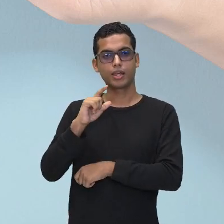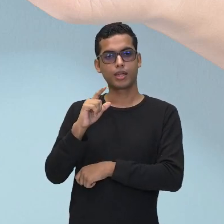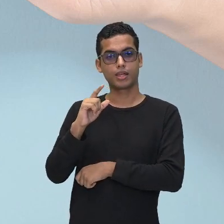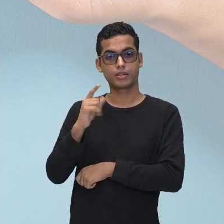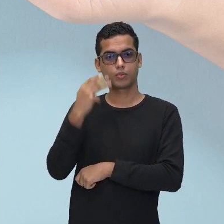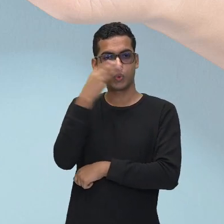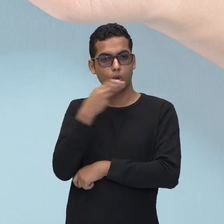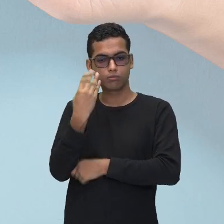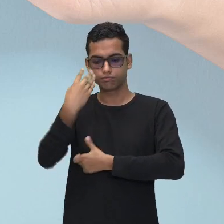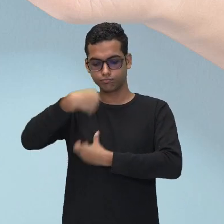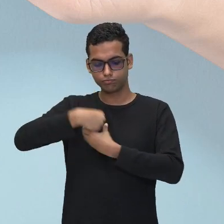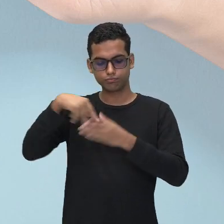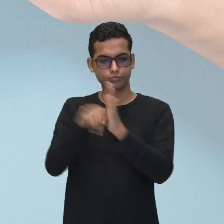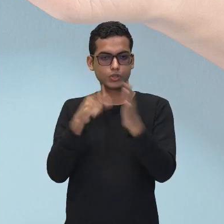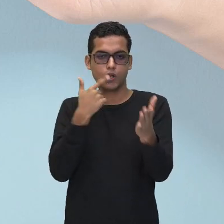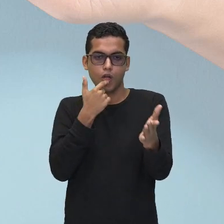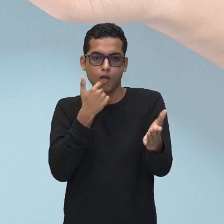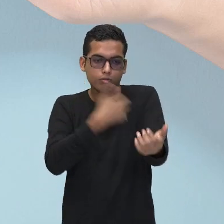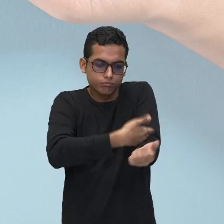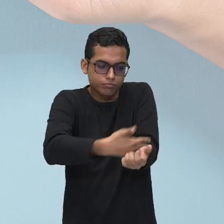um quadro diabético,